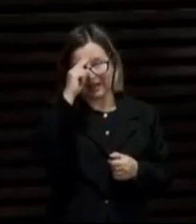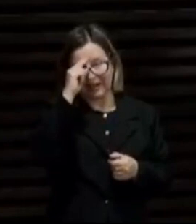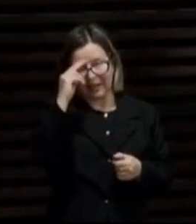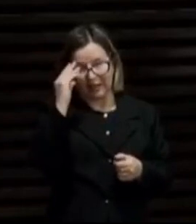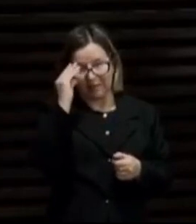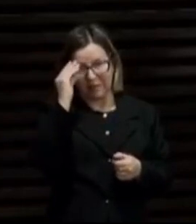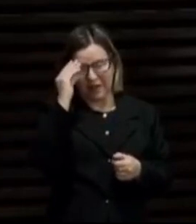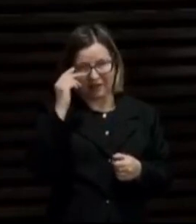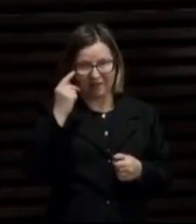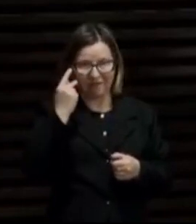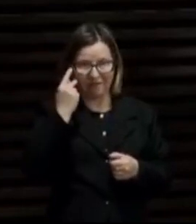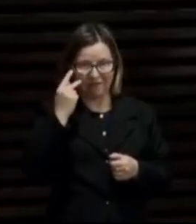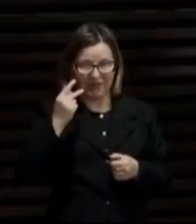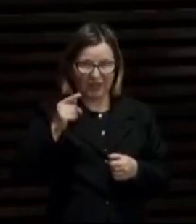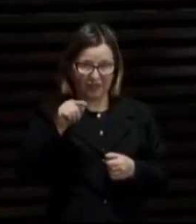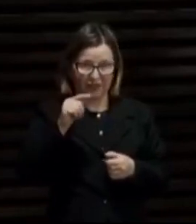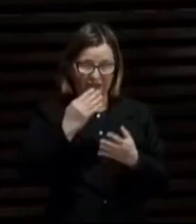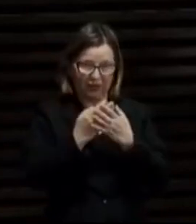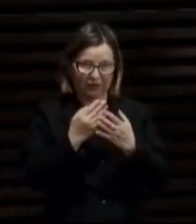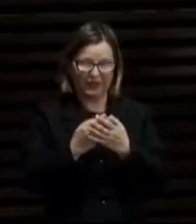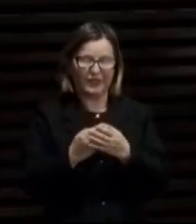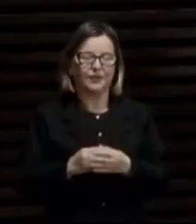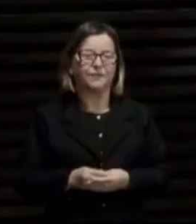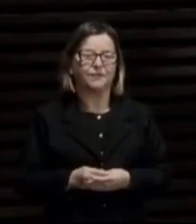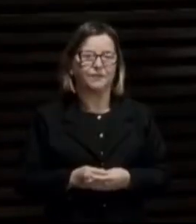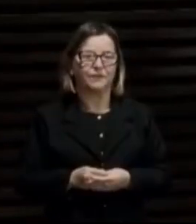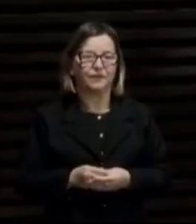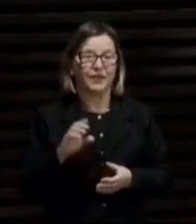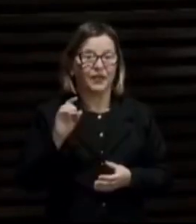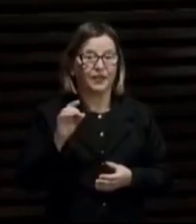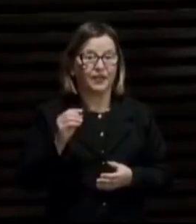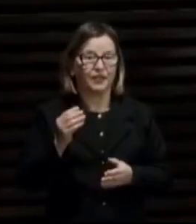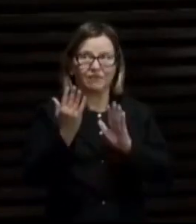seja tratado. E o tratamento, meu irmão, é só diante do Senhor.